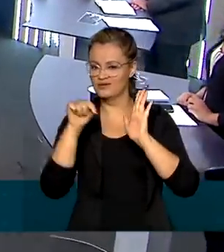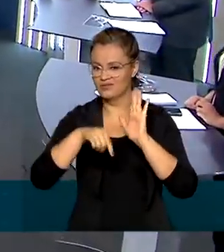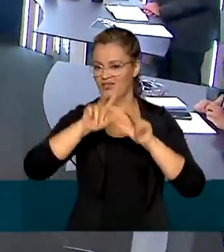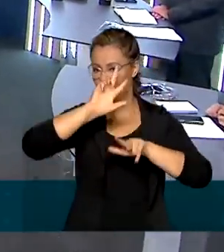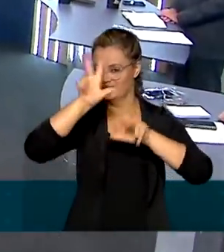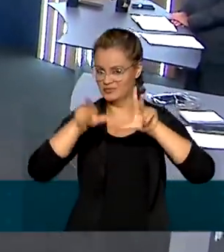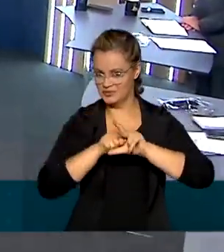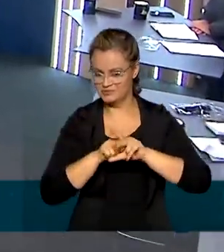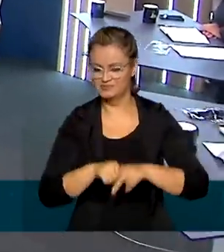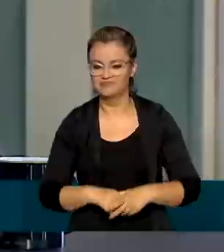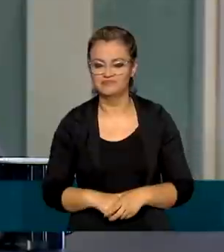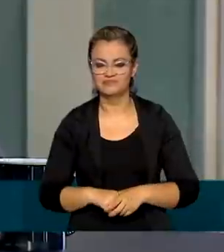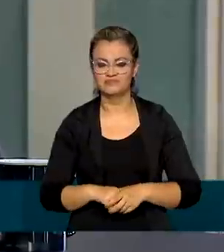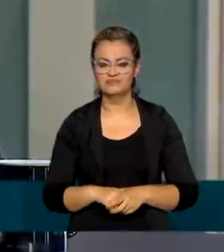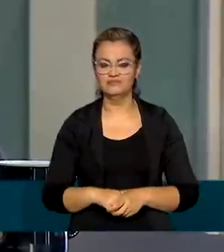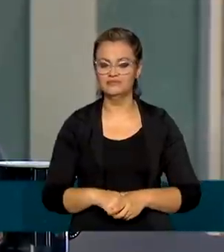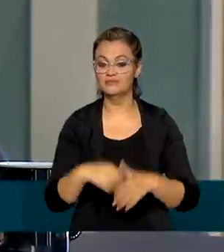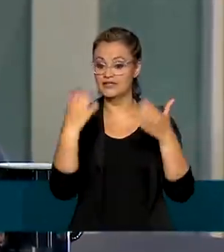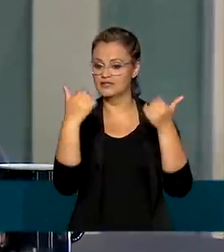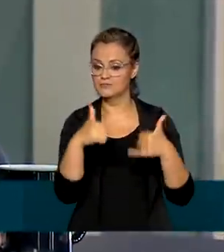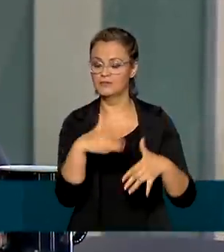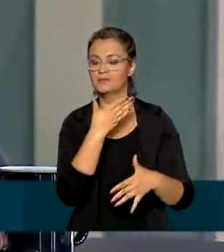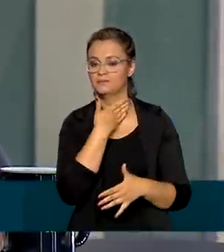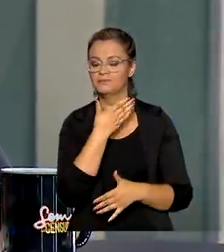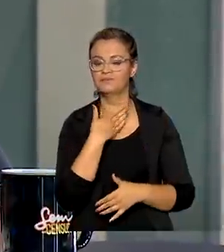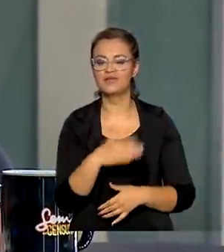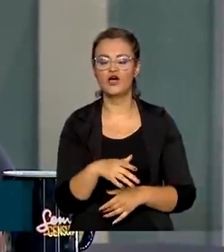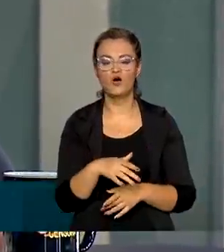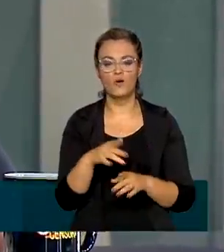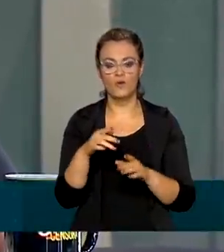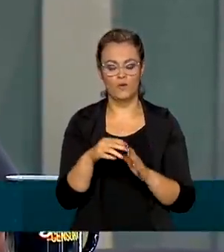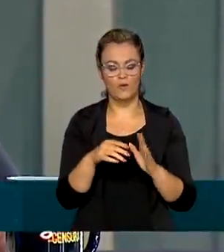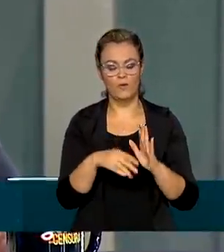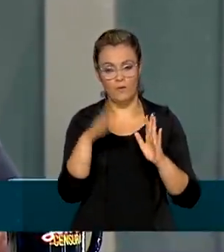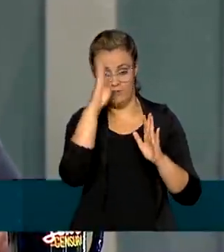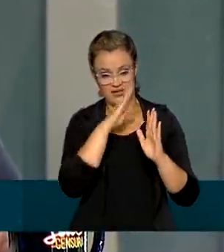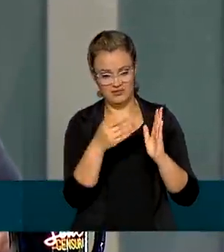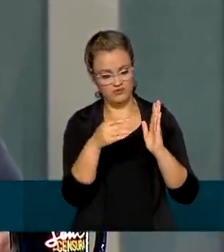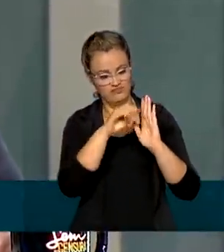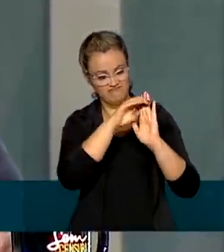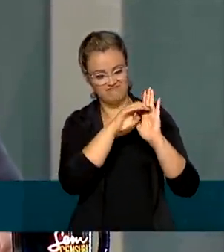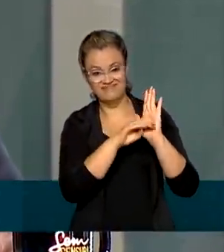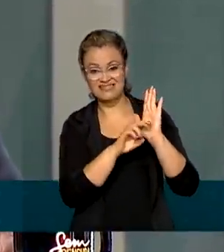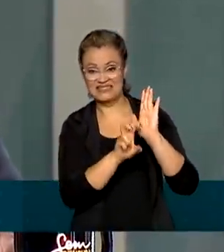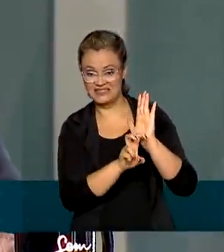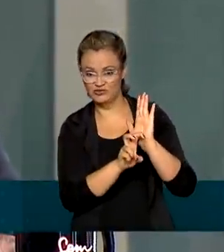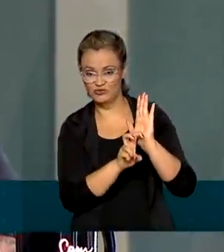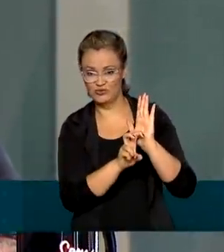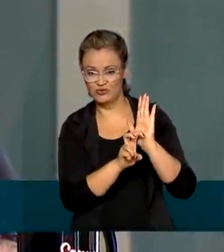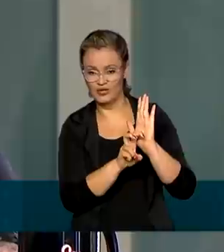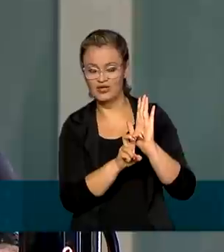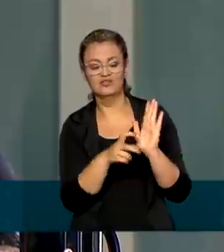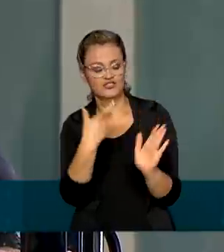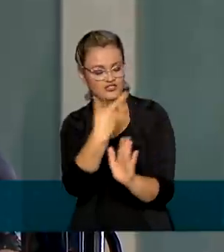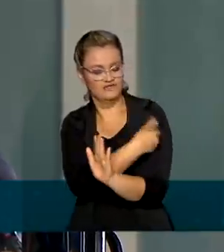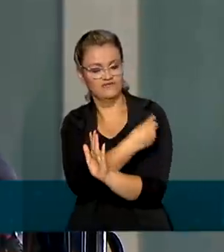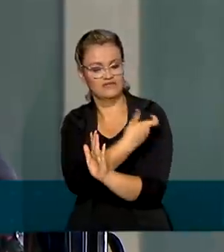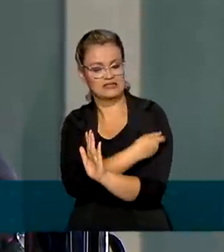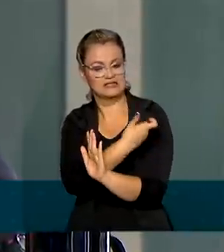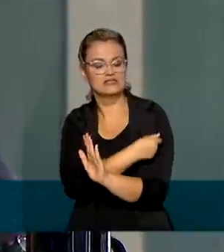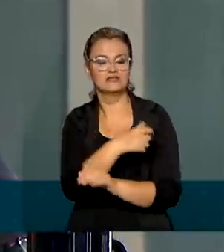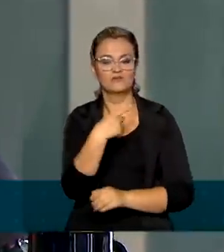Censura, da TV Brasil. O Brasil hoje é o quinto país do mundo em número de vacinados.